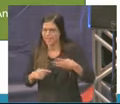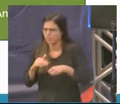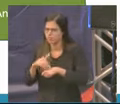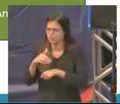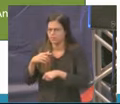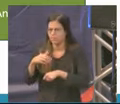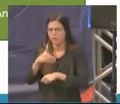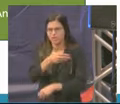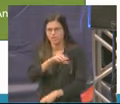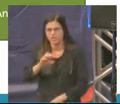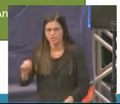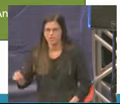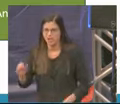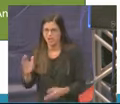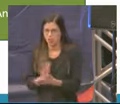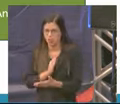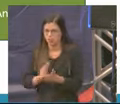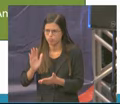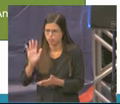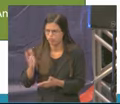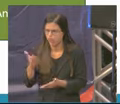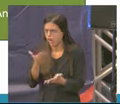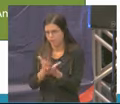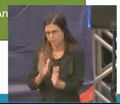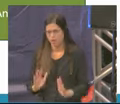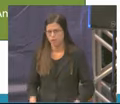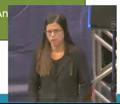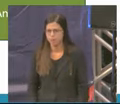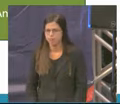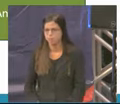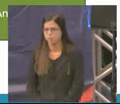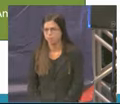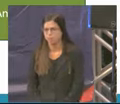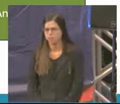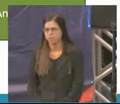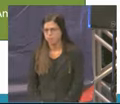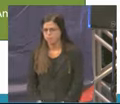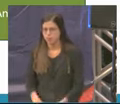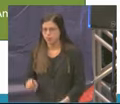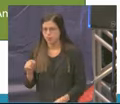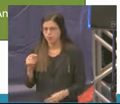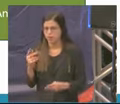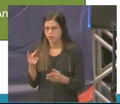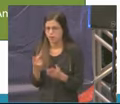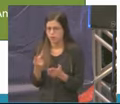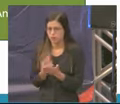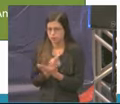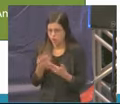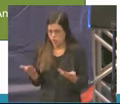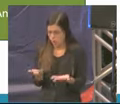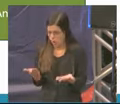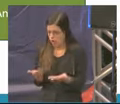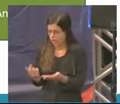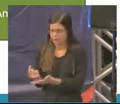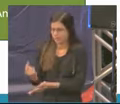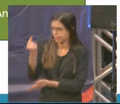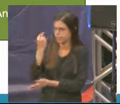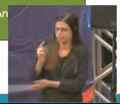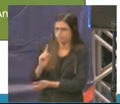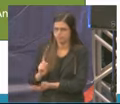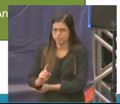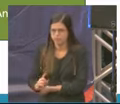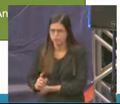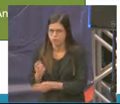anos. Muitos já morreram, inclusive. Tá? O que não aconteceu agora e o que aconteceu lá atrás? O surgimento